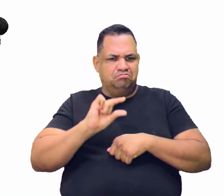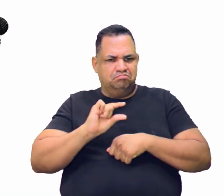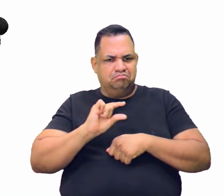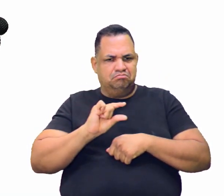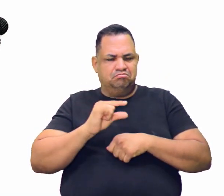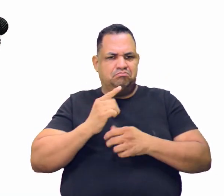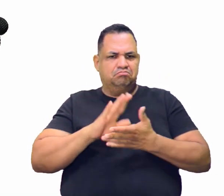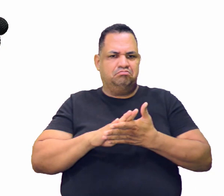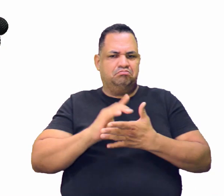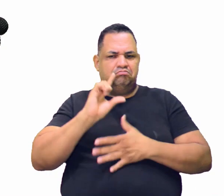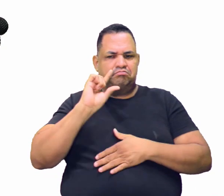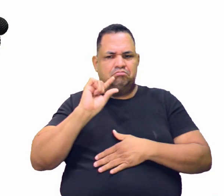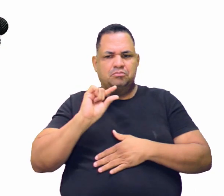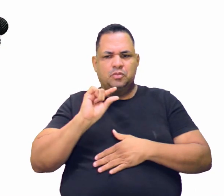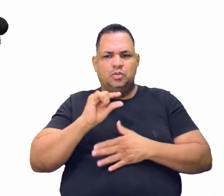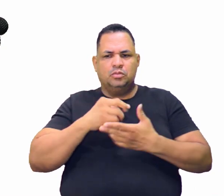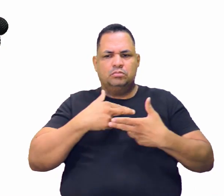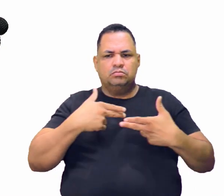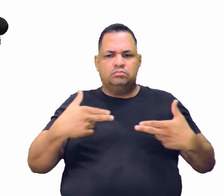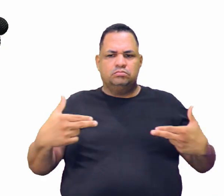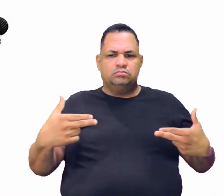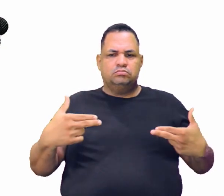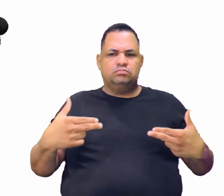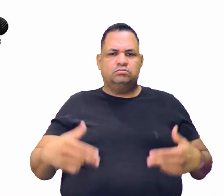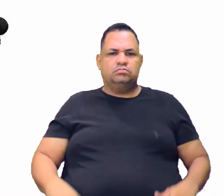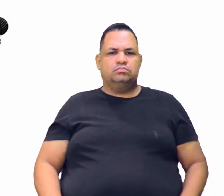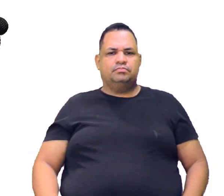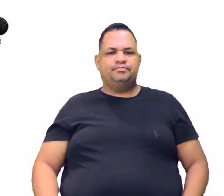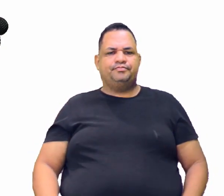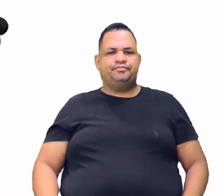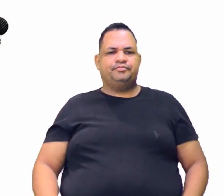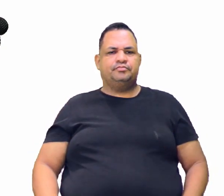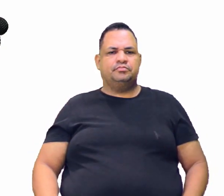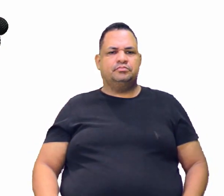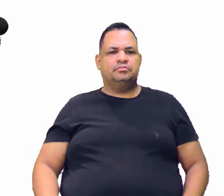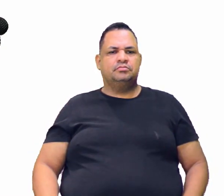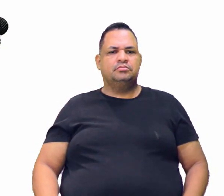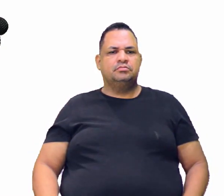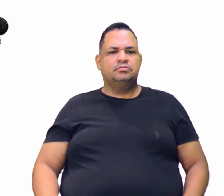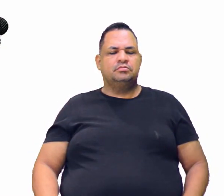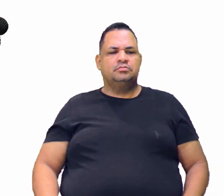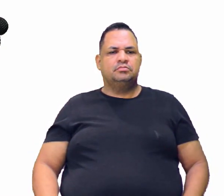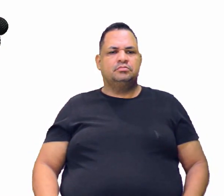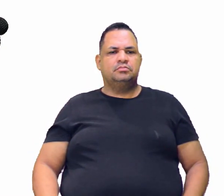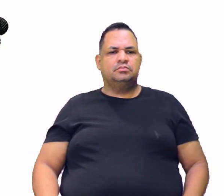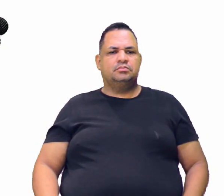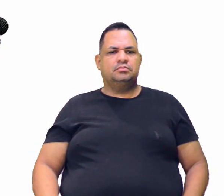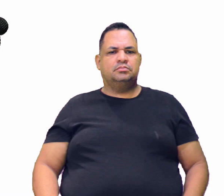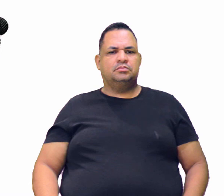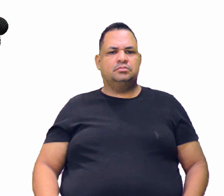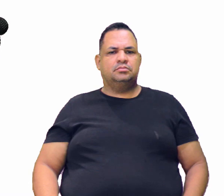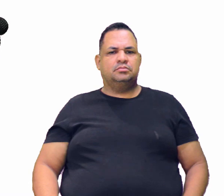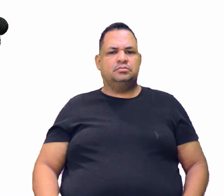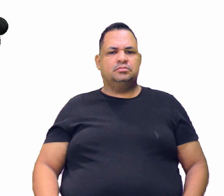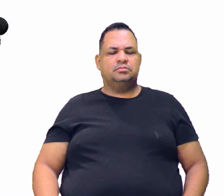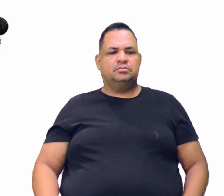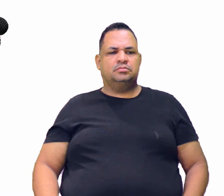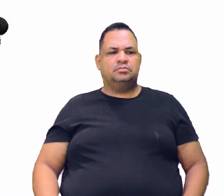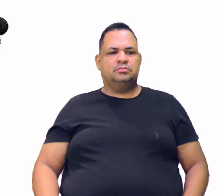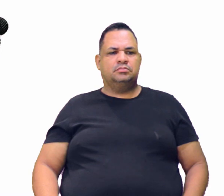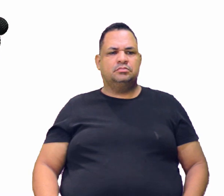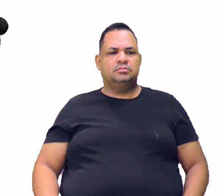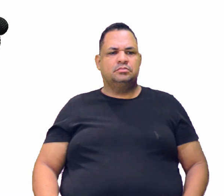né? É o quê? É um nome feminino, tá? Beleza? Menos vezes do que